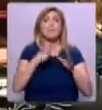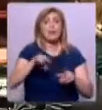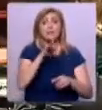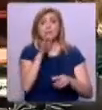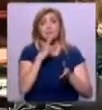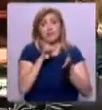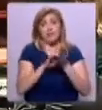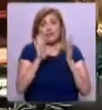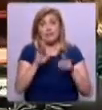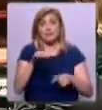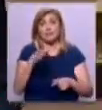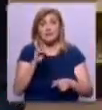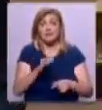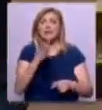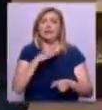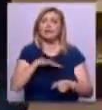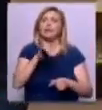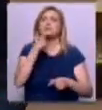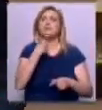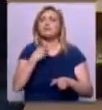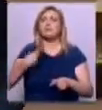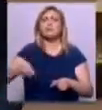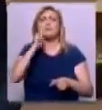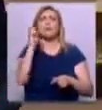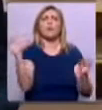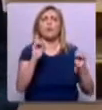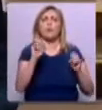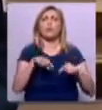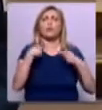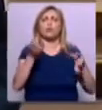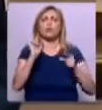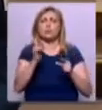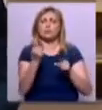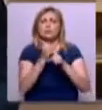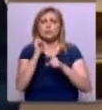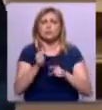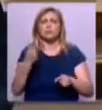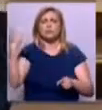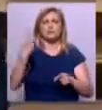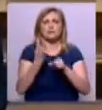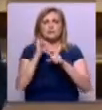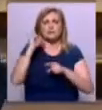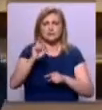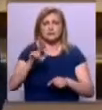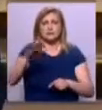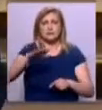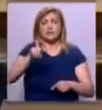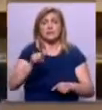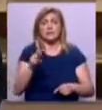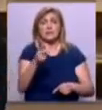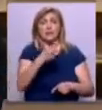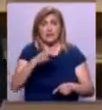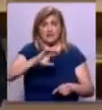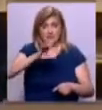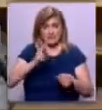o PS, querem convencer-nos que não há vida para além das grilhetas que nos são impostas pelos mandantes da zona euro. Mas